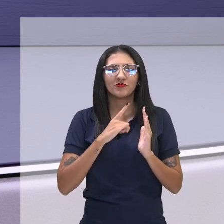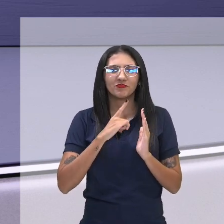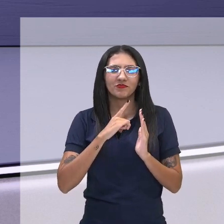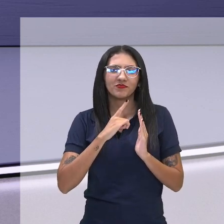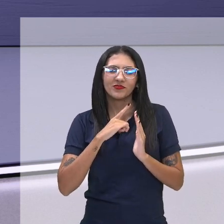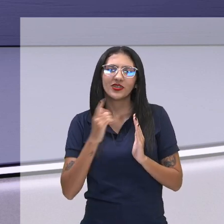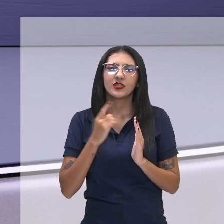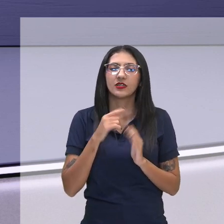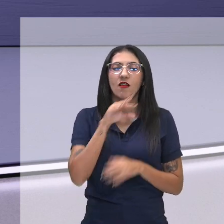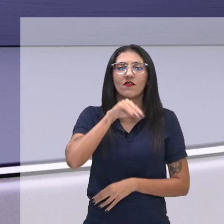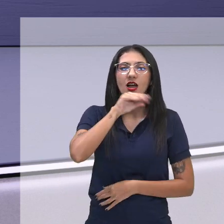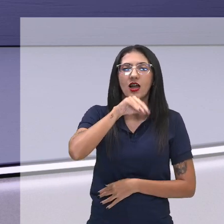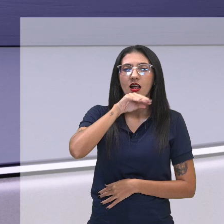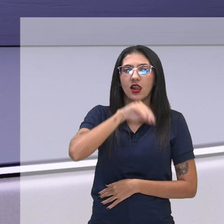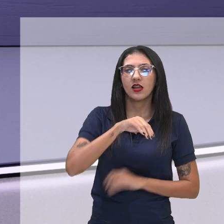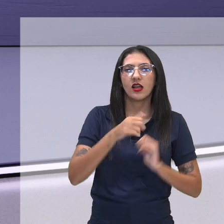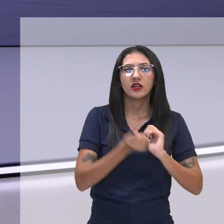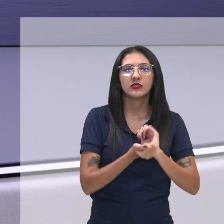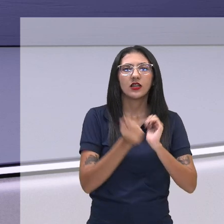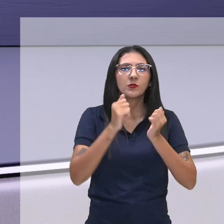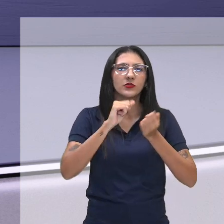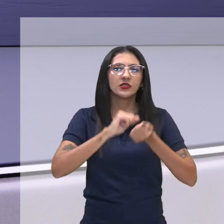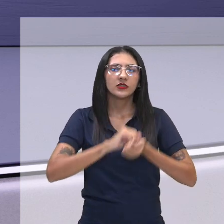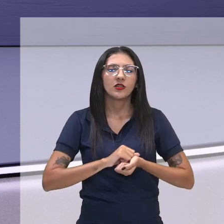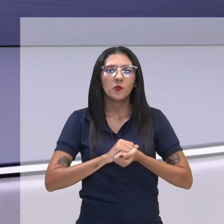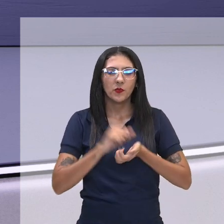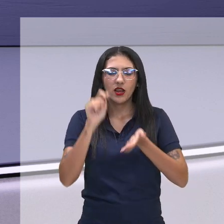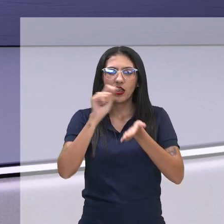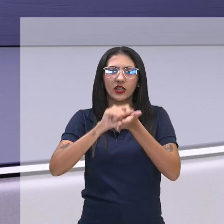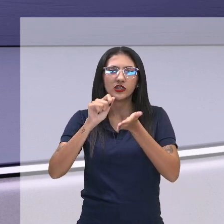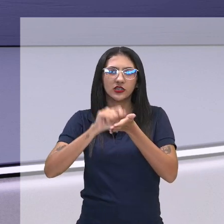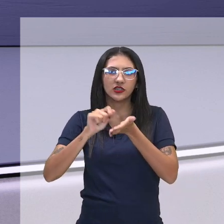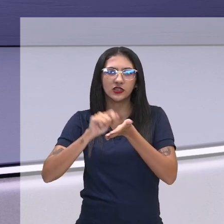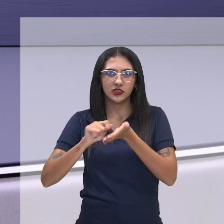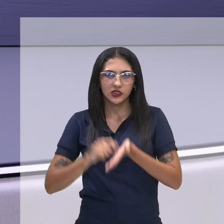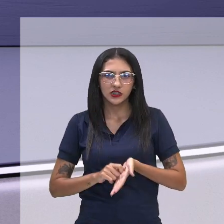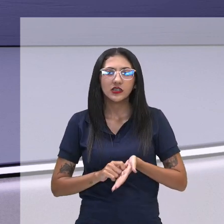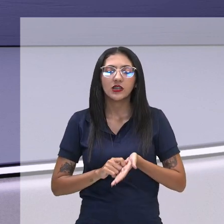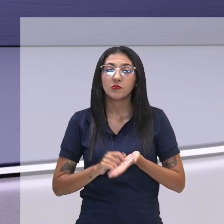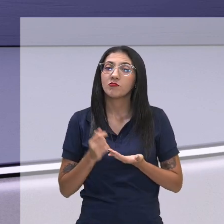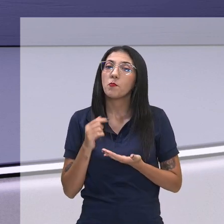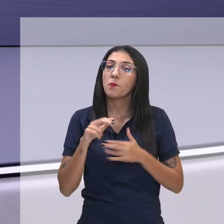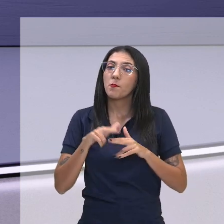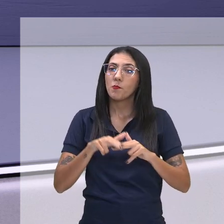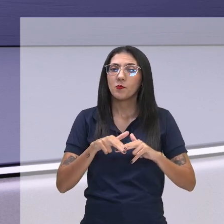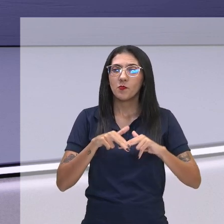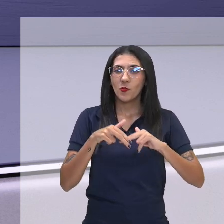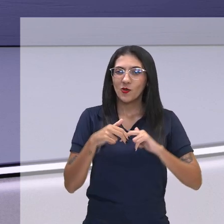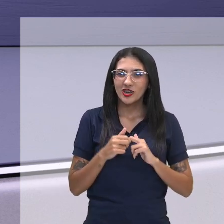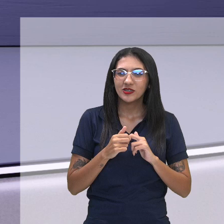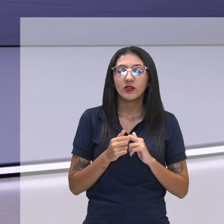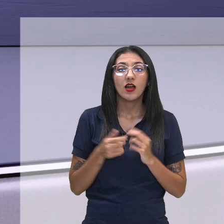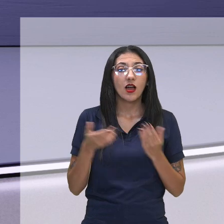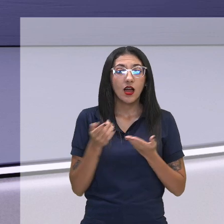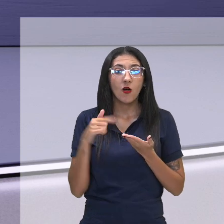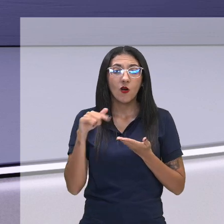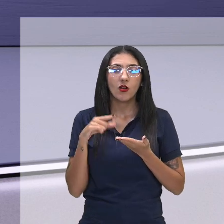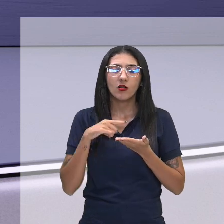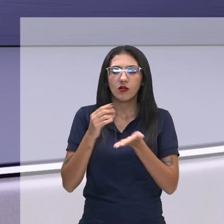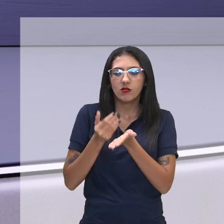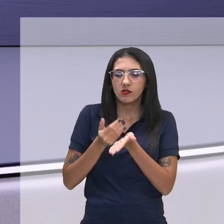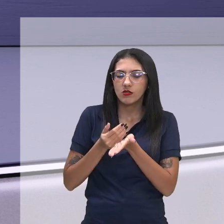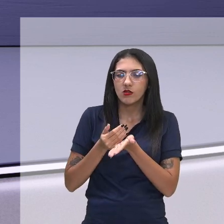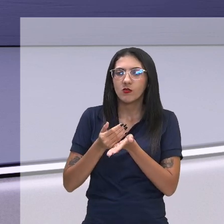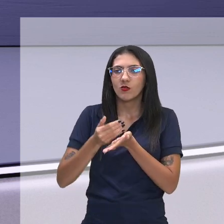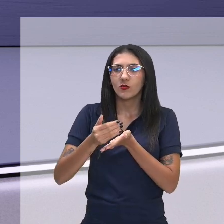da oralidade para a escrita. Desta forma, começa a